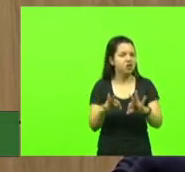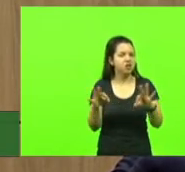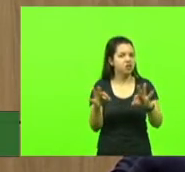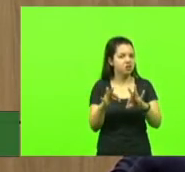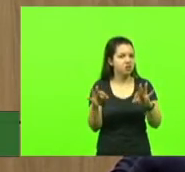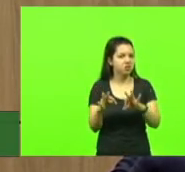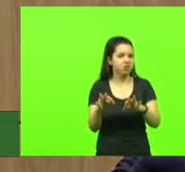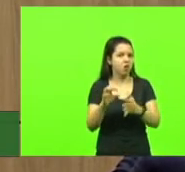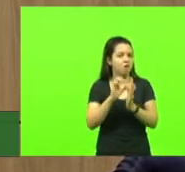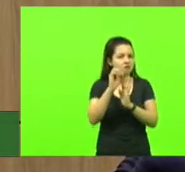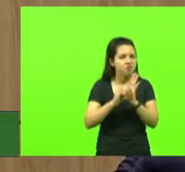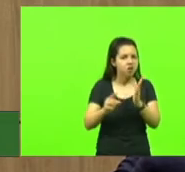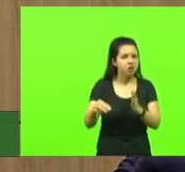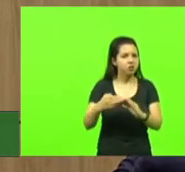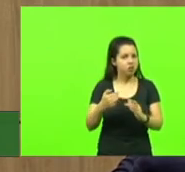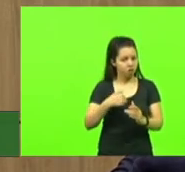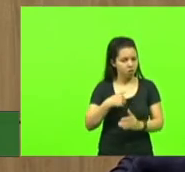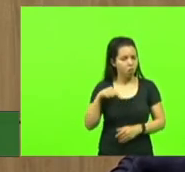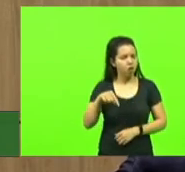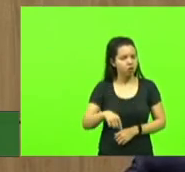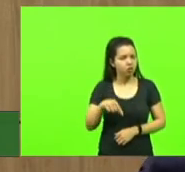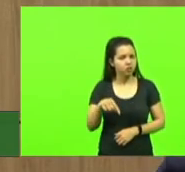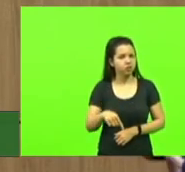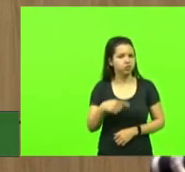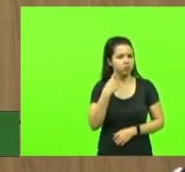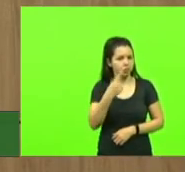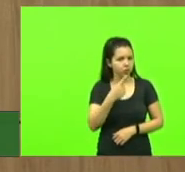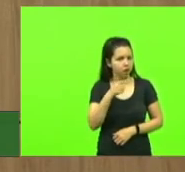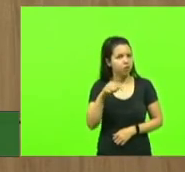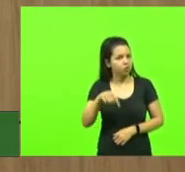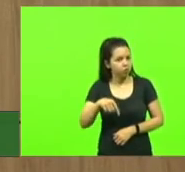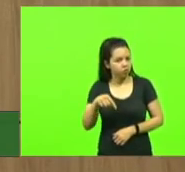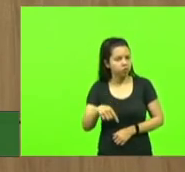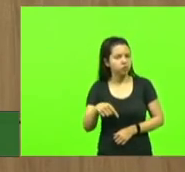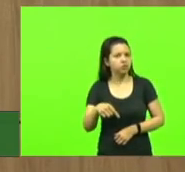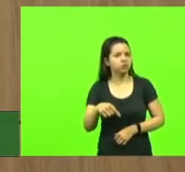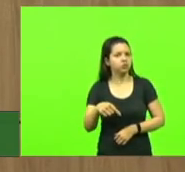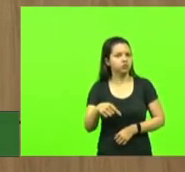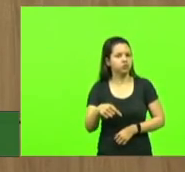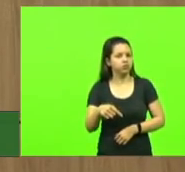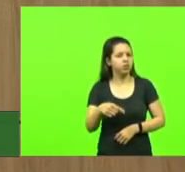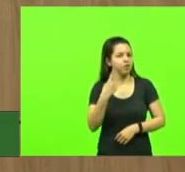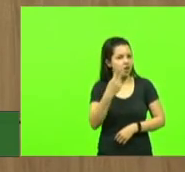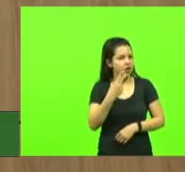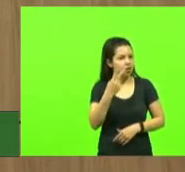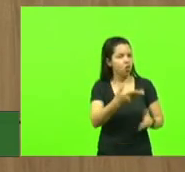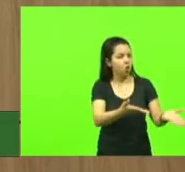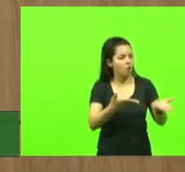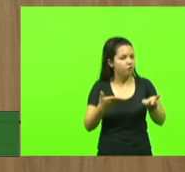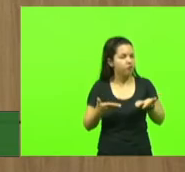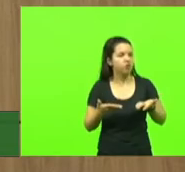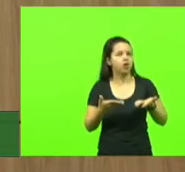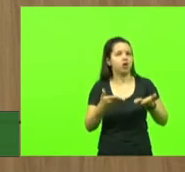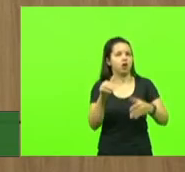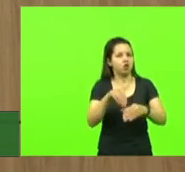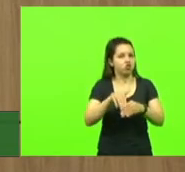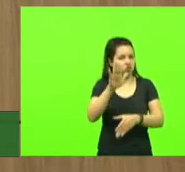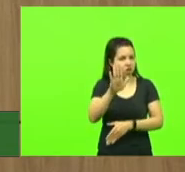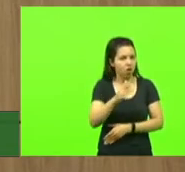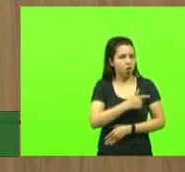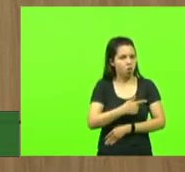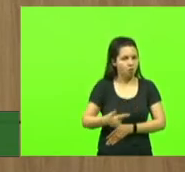um ofício. Haja visto que eu estou aqui. Ó, deputado, nós estamos aqui entregando, mas convidaram o vereador, convidaram o candidato do